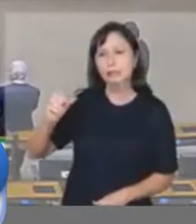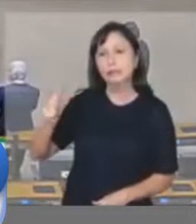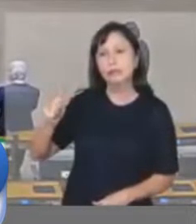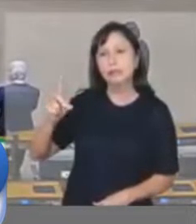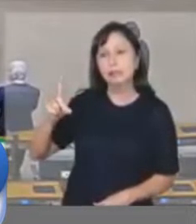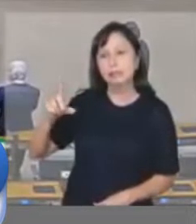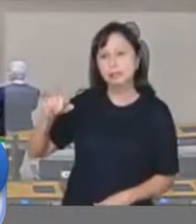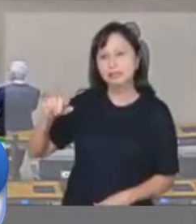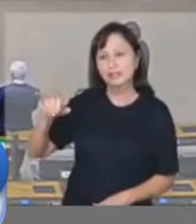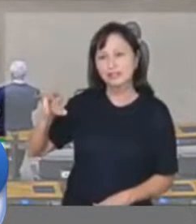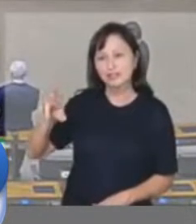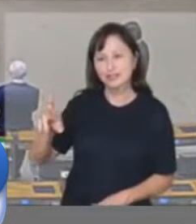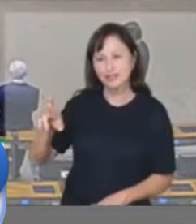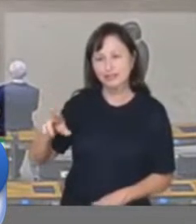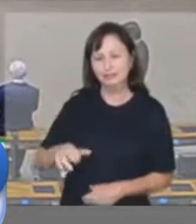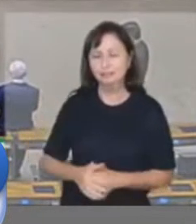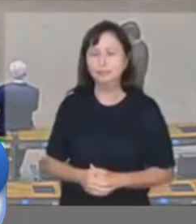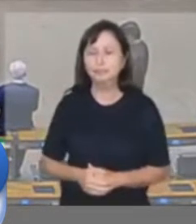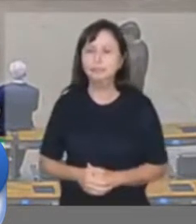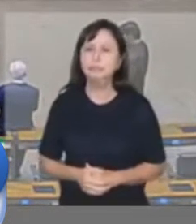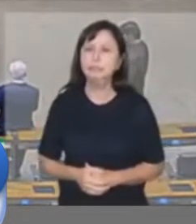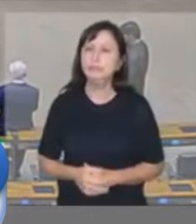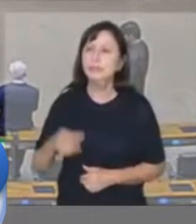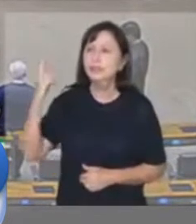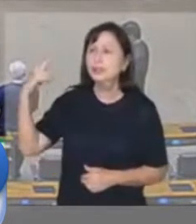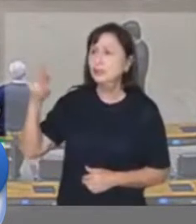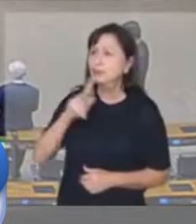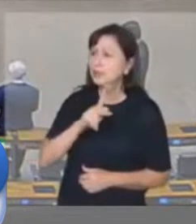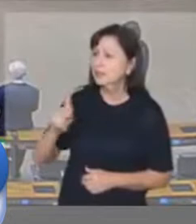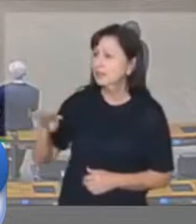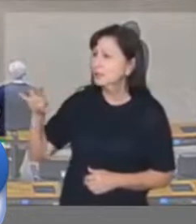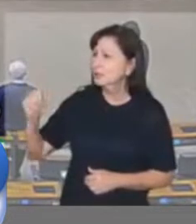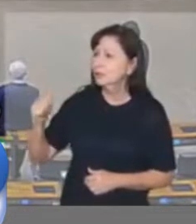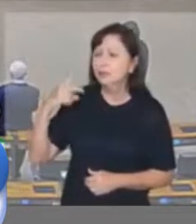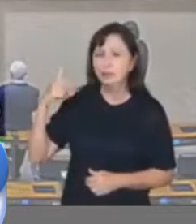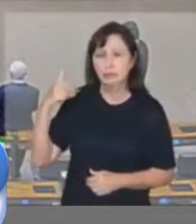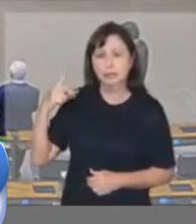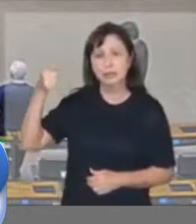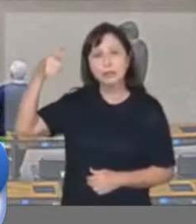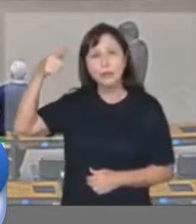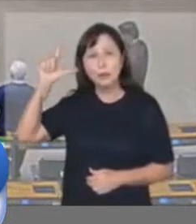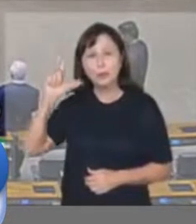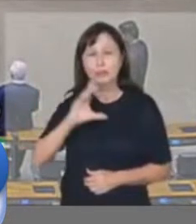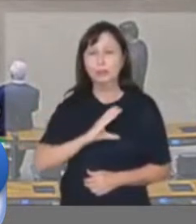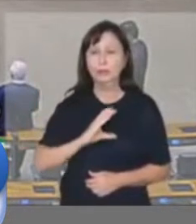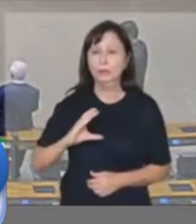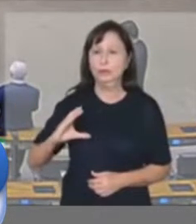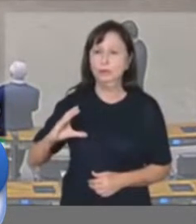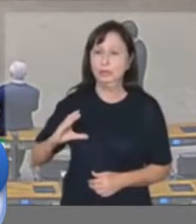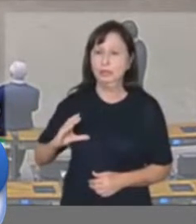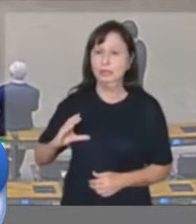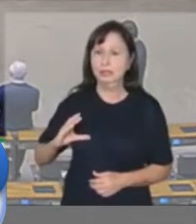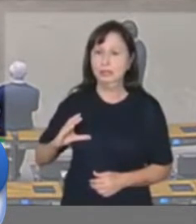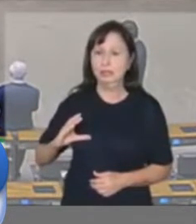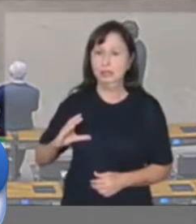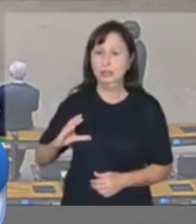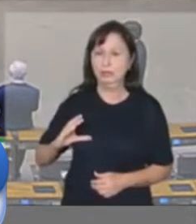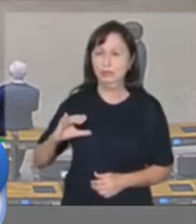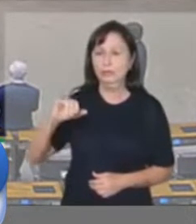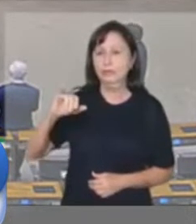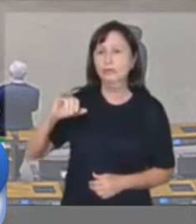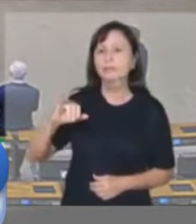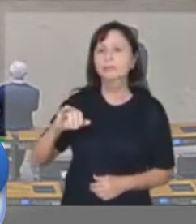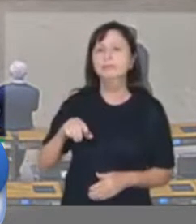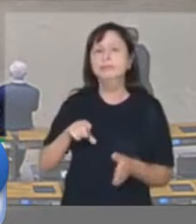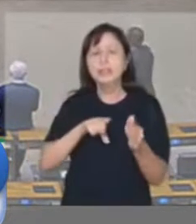Senhor presidente, deputados, ontem eu estava na comissão de parlamentar de inquérito das